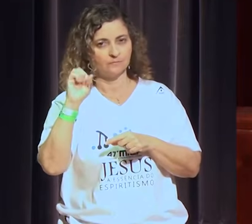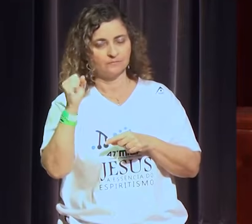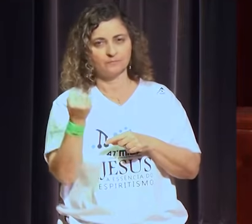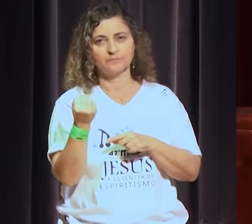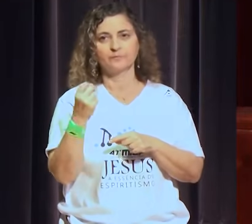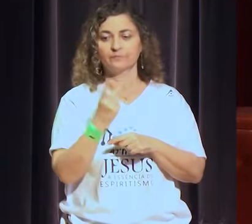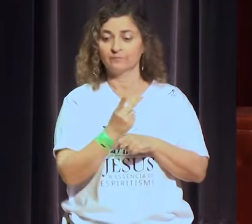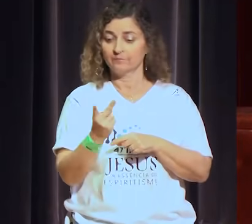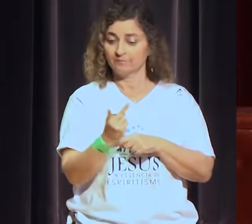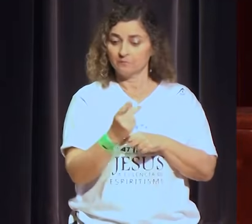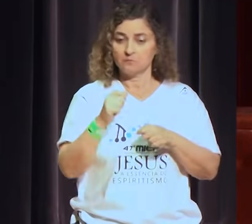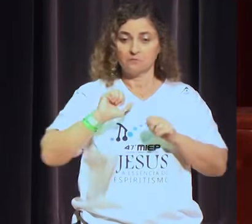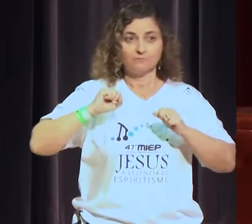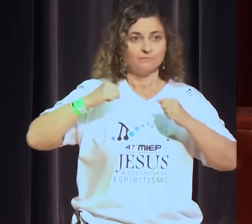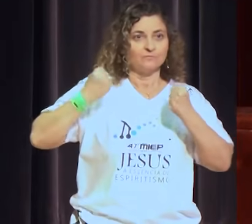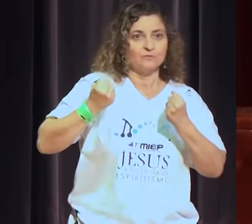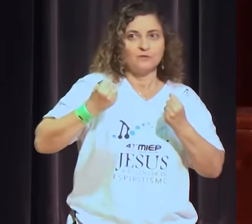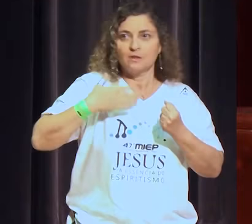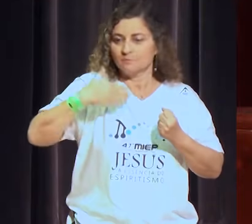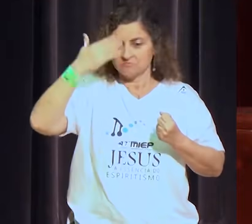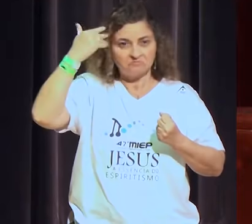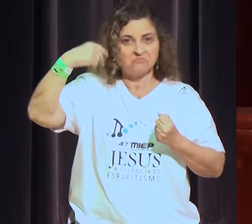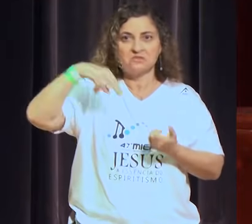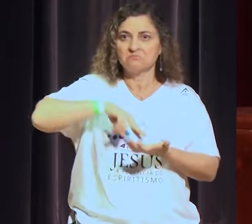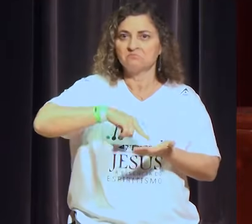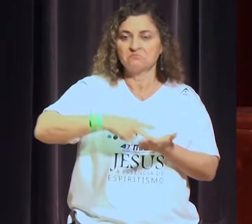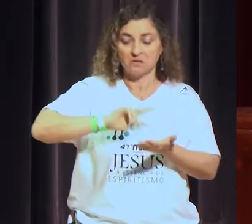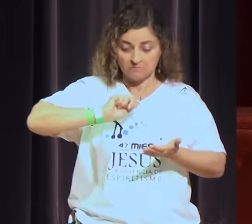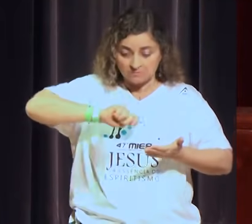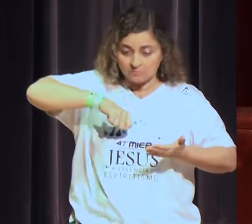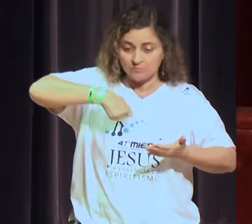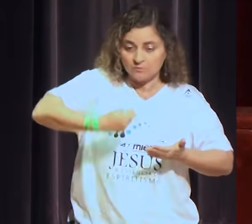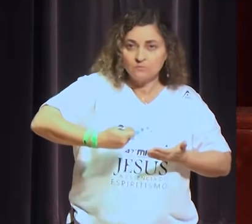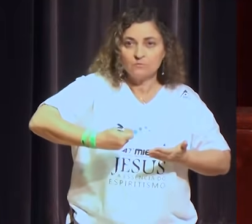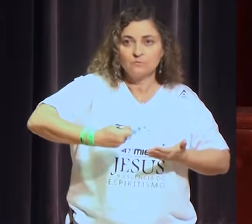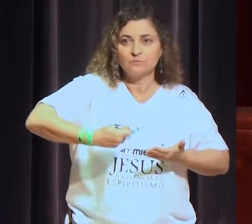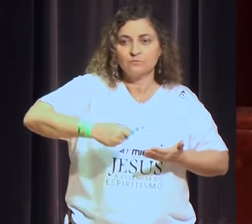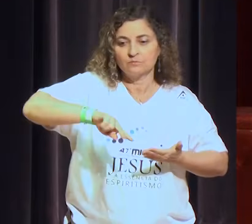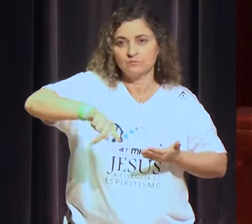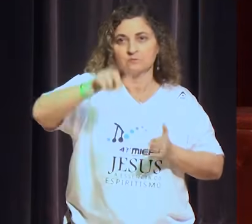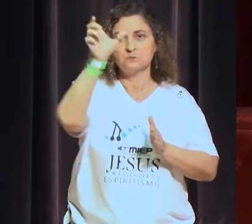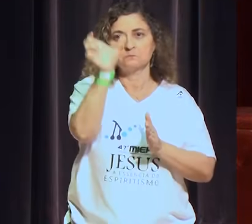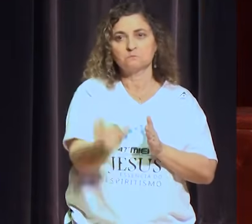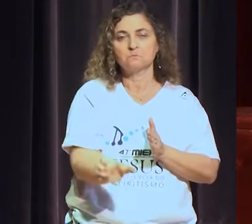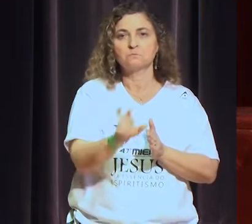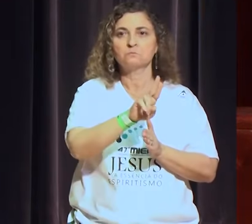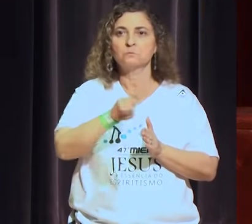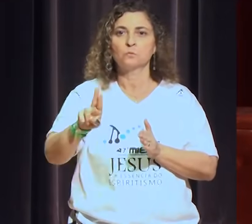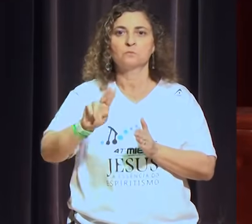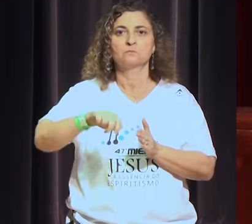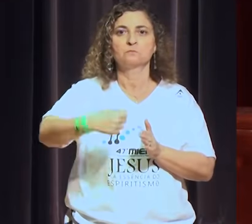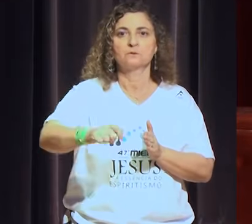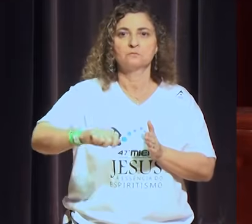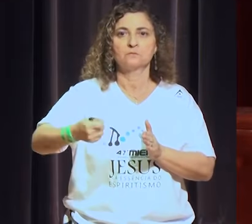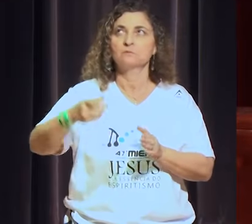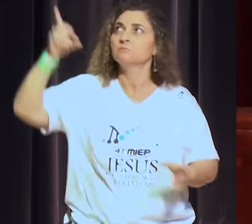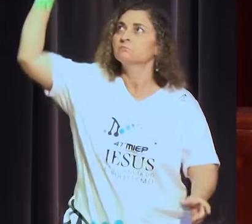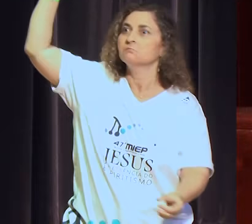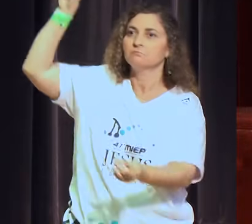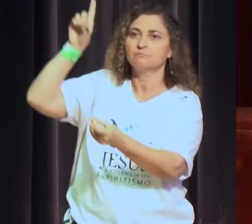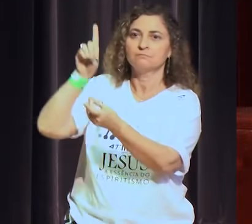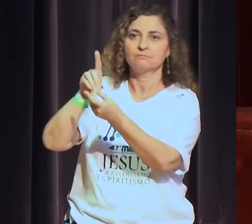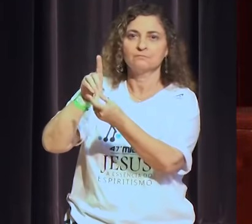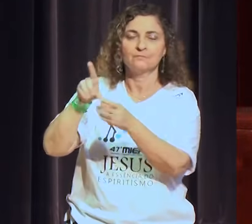Então, as forças psíquicas são divinizadas, o que é anímico, que é da alma, e o que está